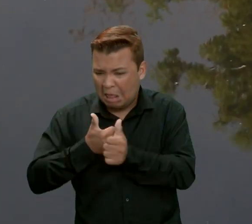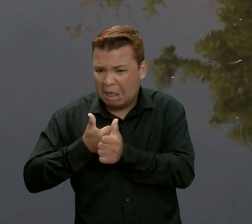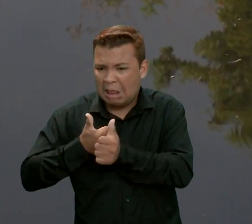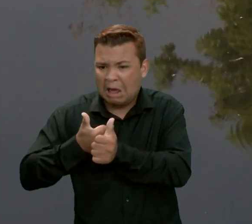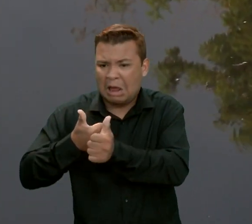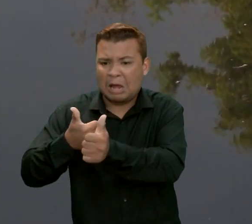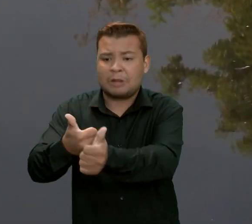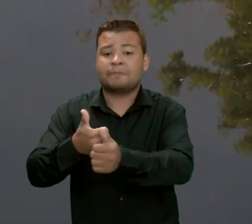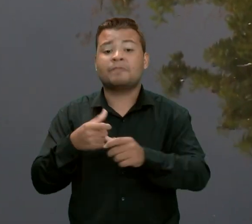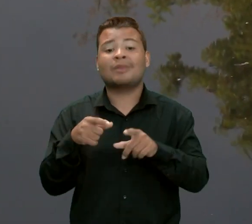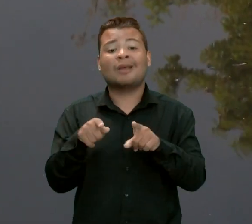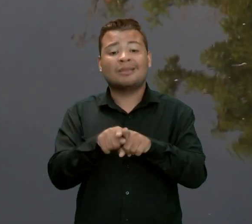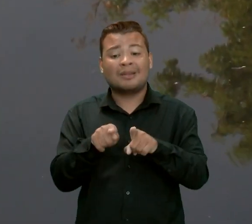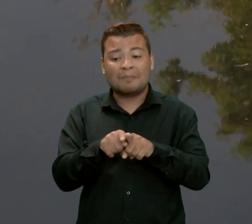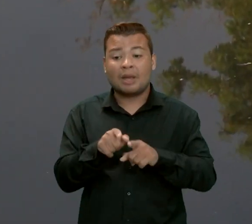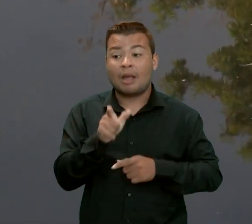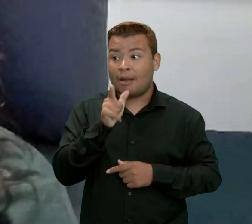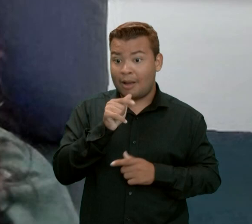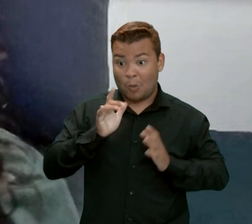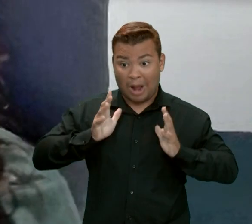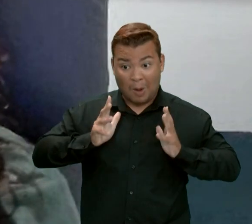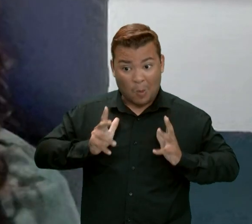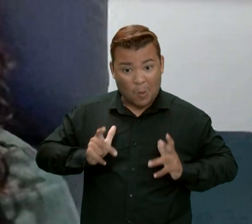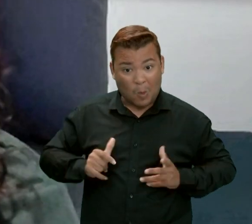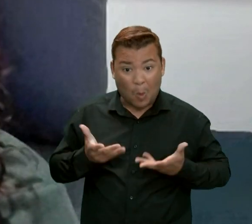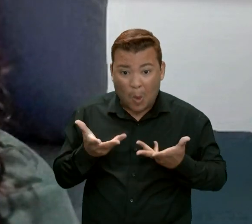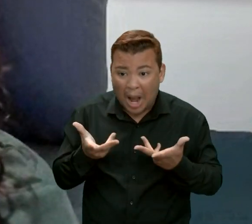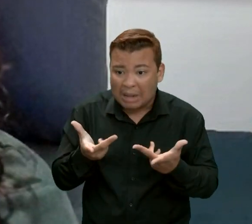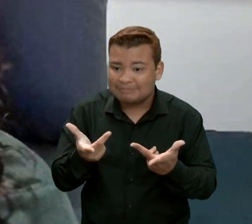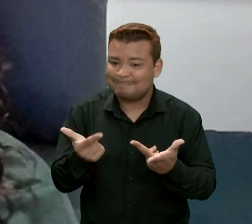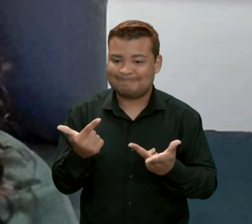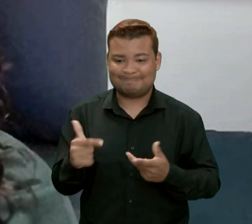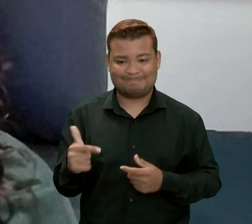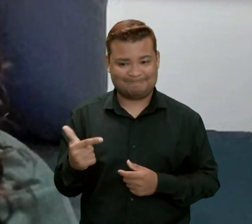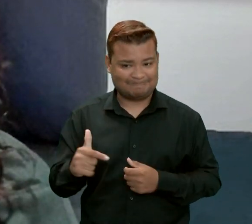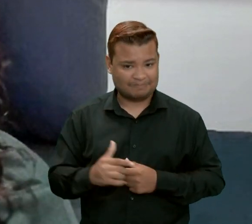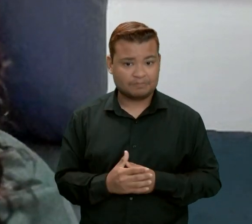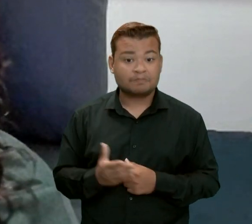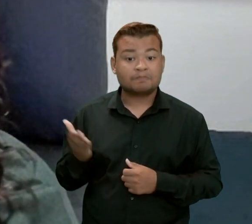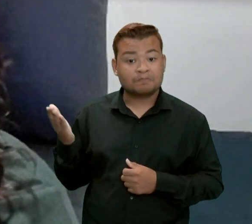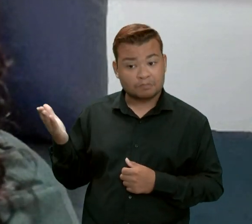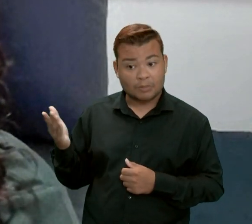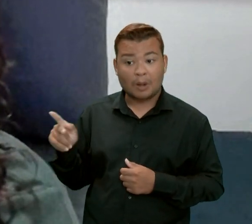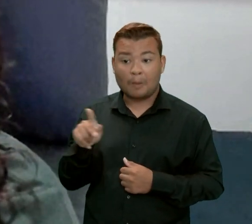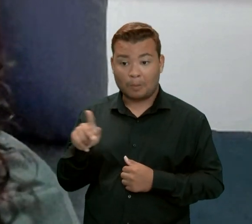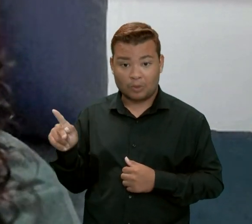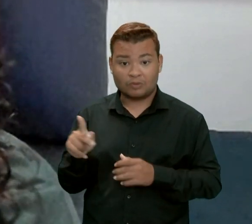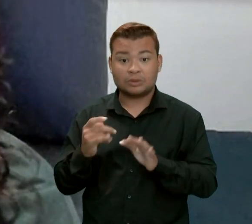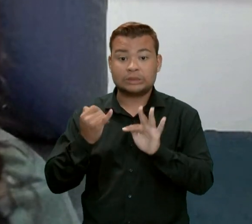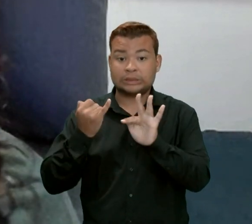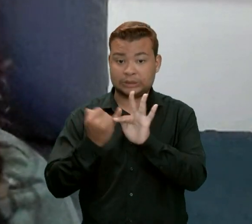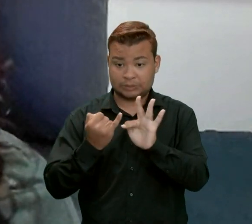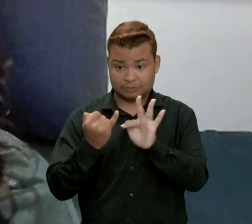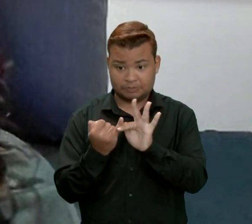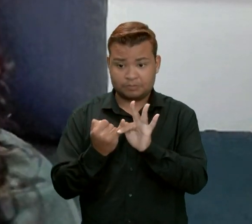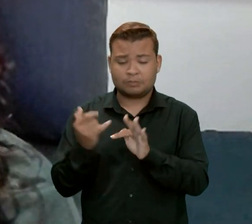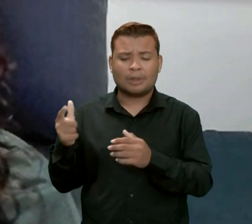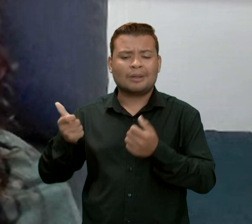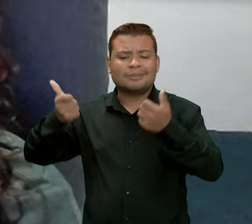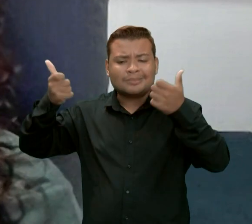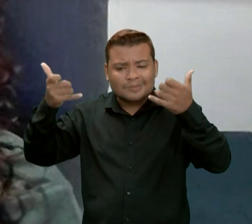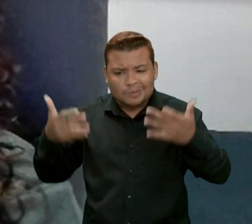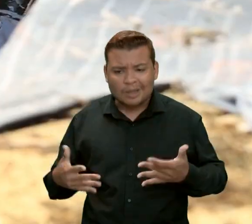afetar a qualidade da água. Juliana Moraes é professora do Instituto Federal de Goiás e aponta que